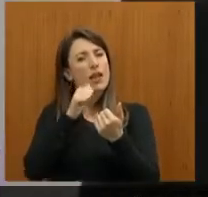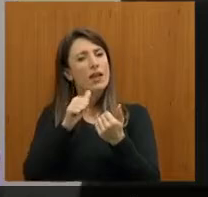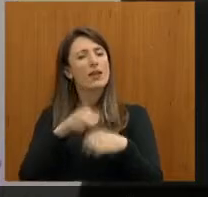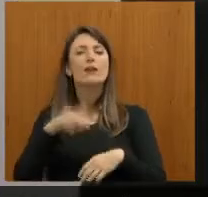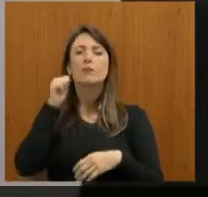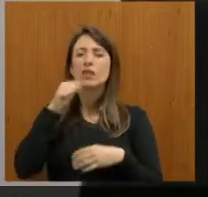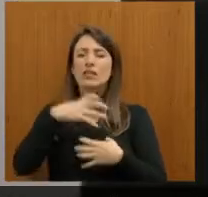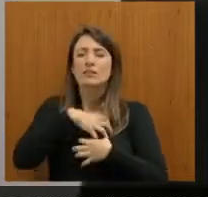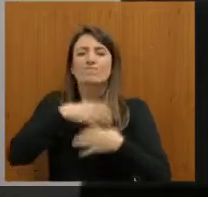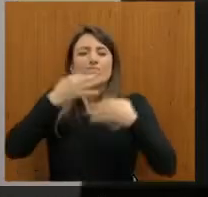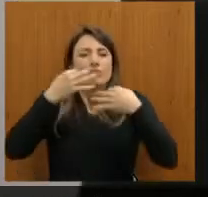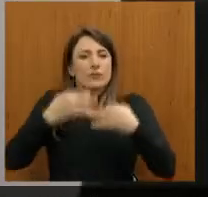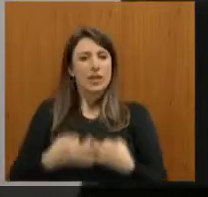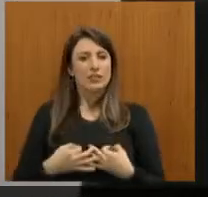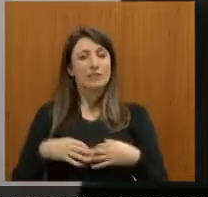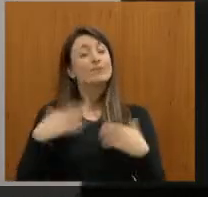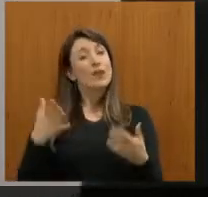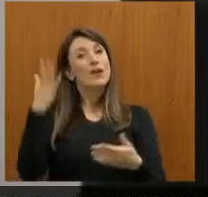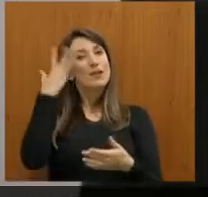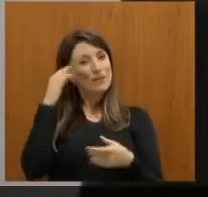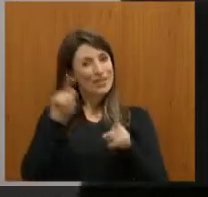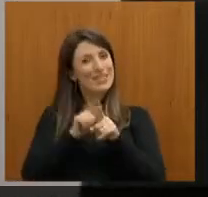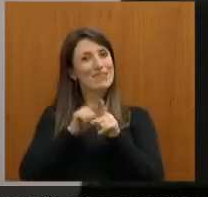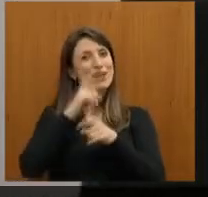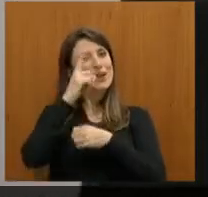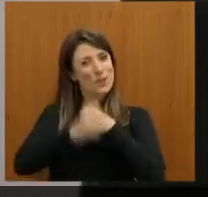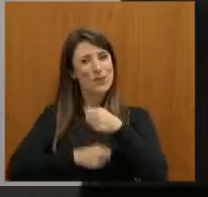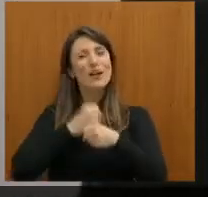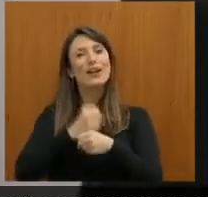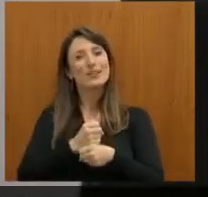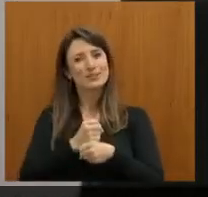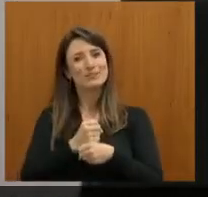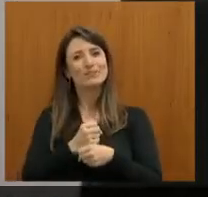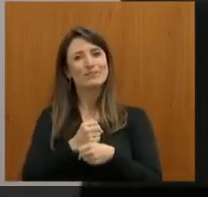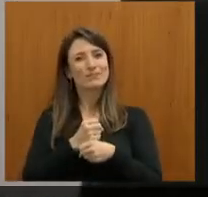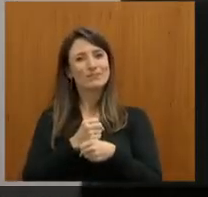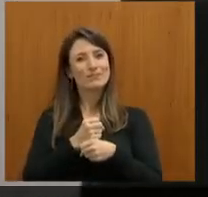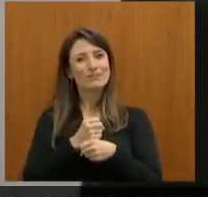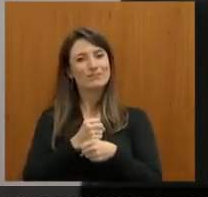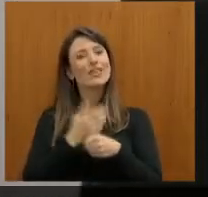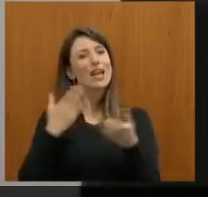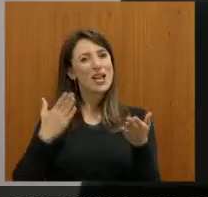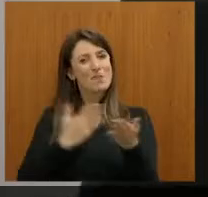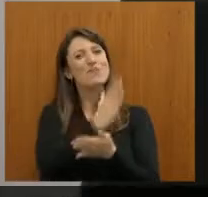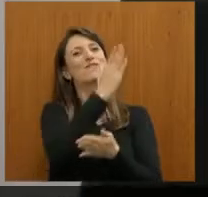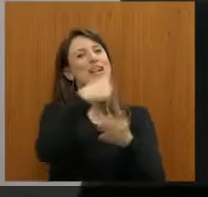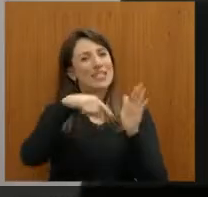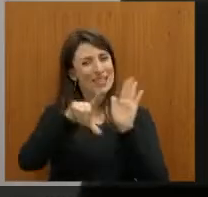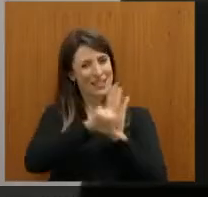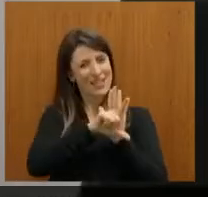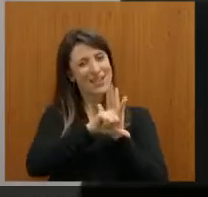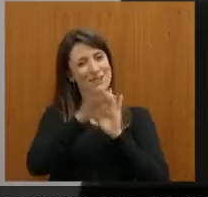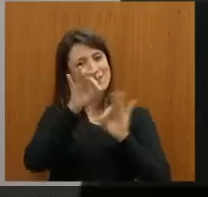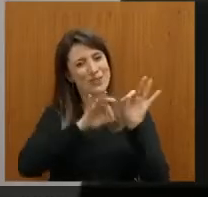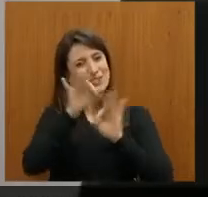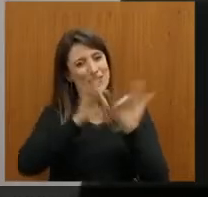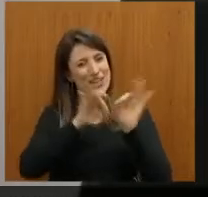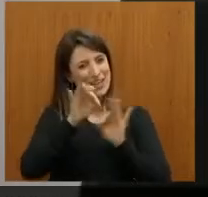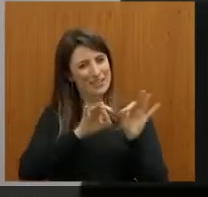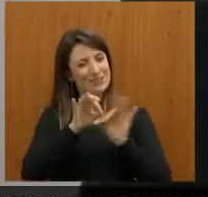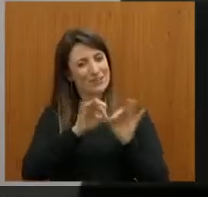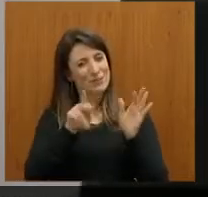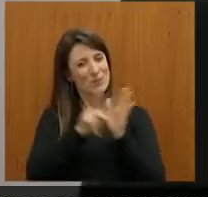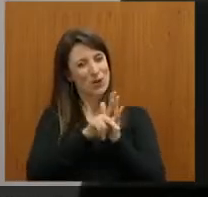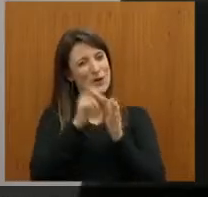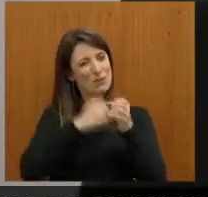amanhã a gente completa também um Ano da sanção Desse nosso projeto dessa nossa